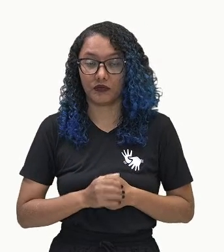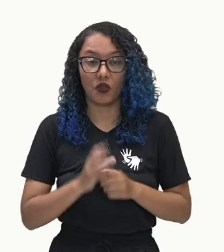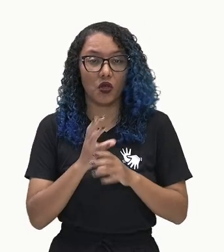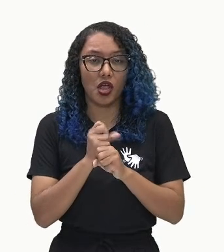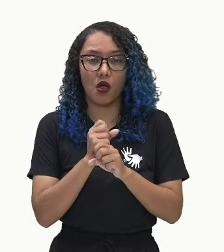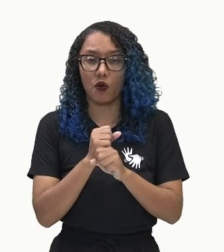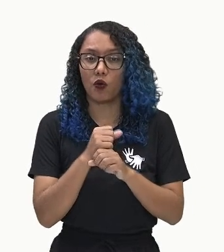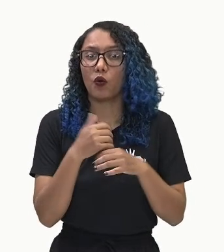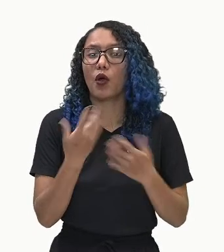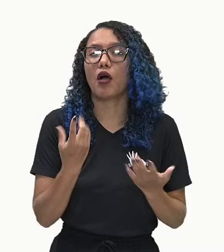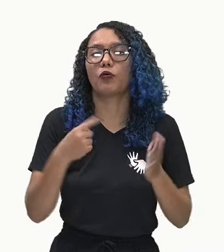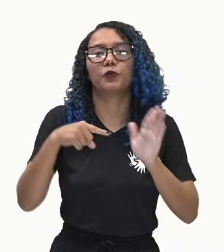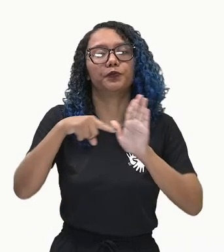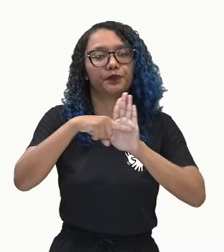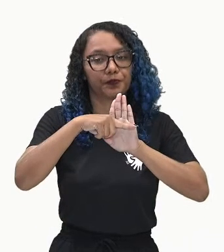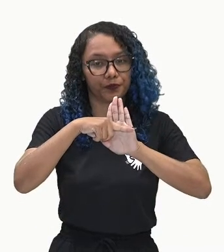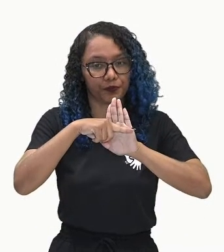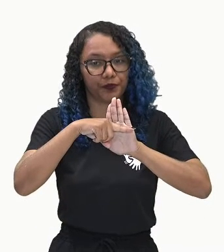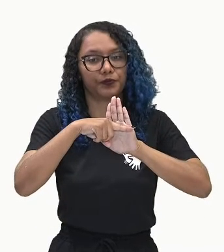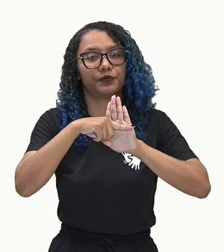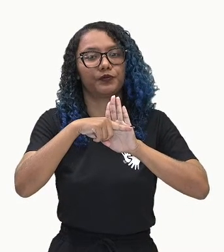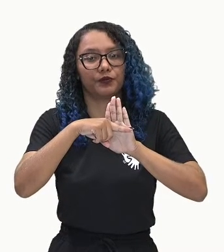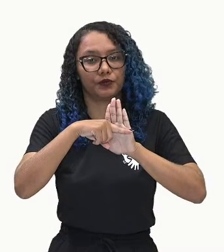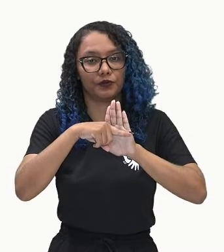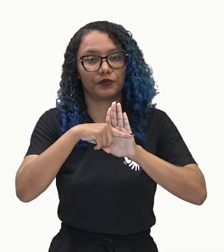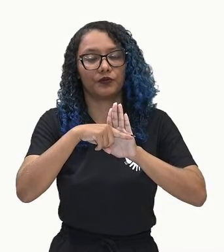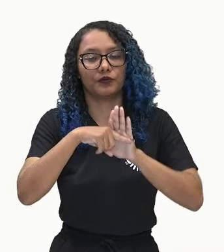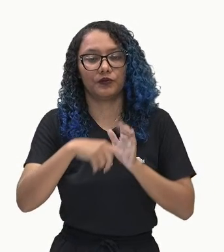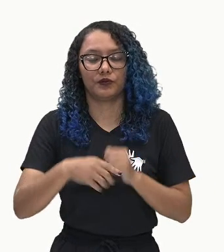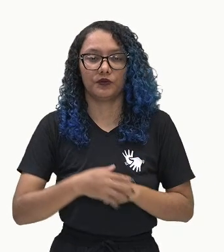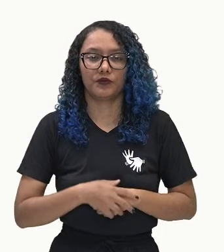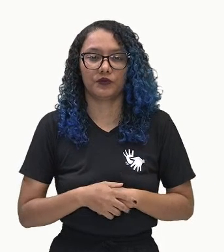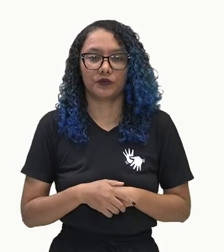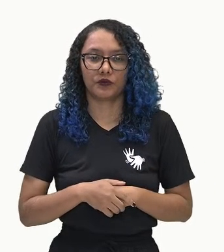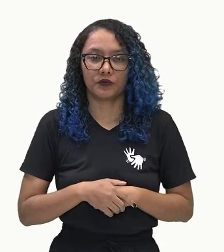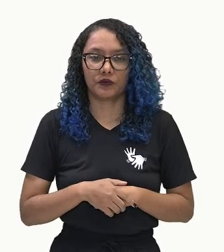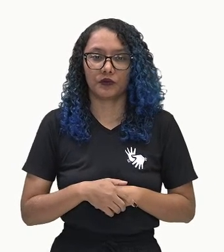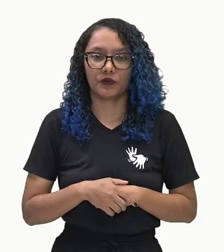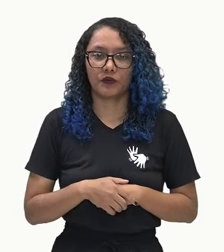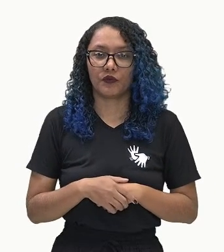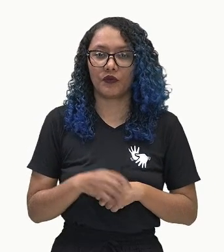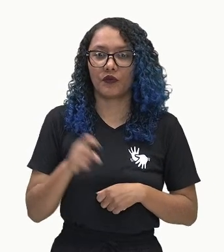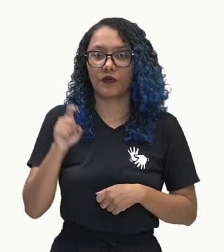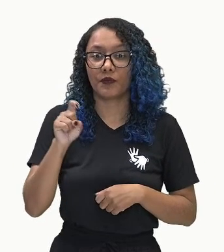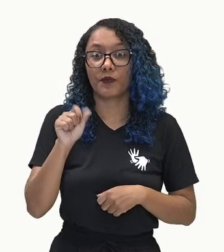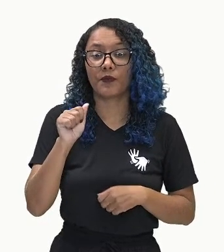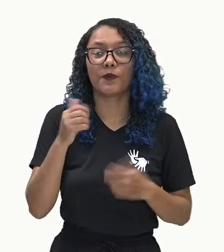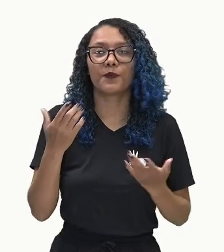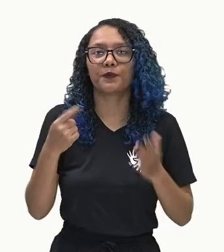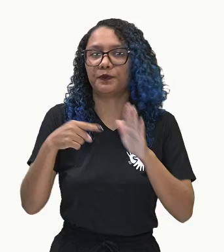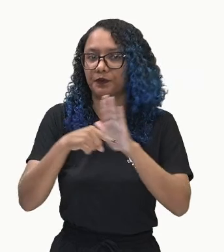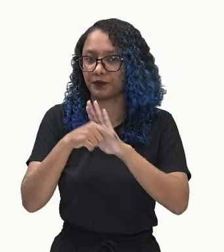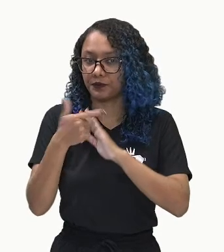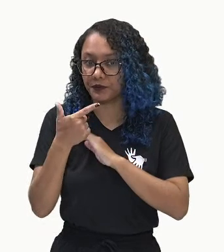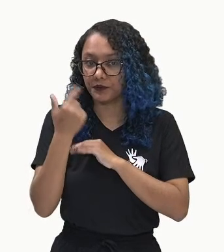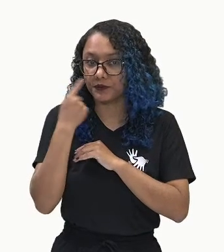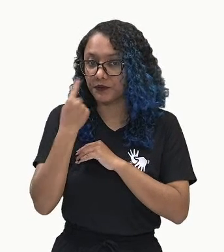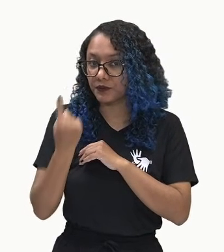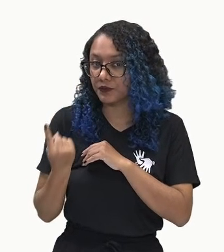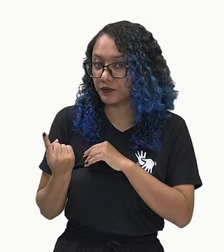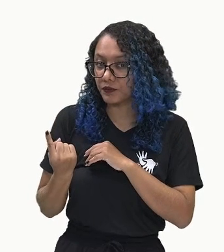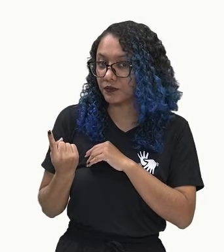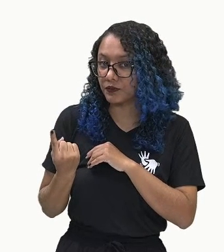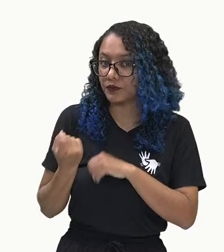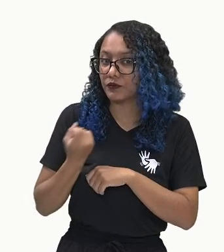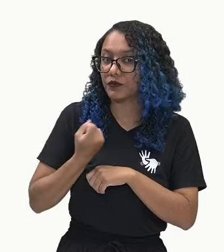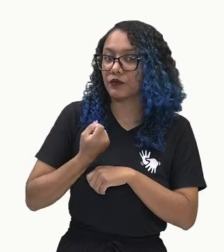a subtração. O valor do x do A é menos 2. Então, aqui, ó, o valor do x